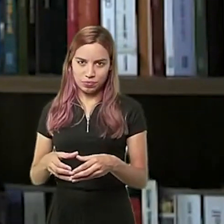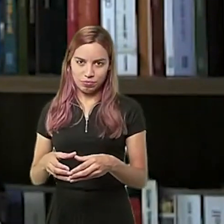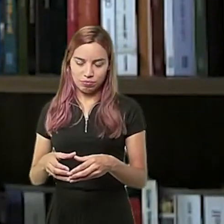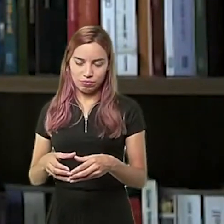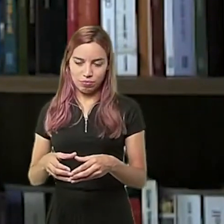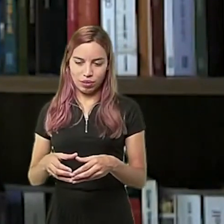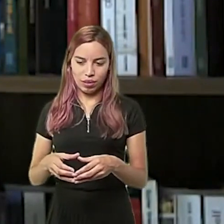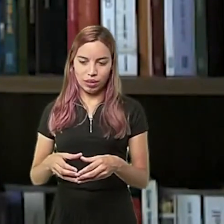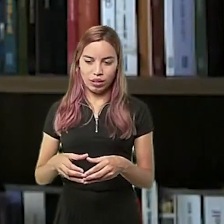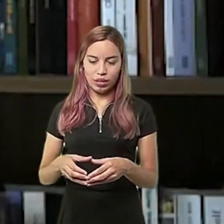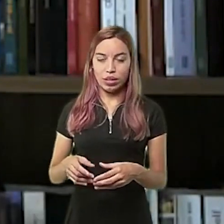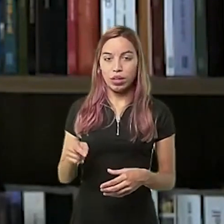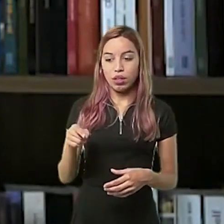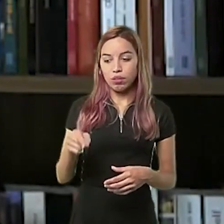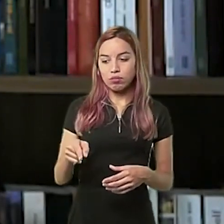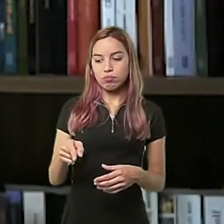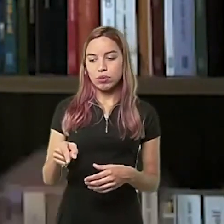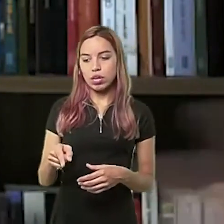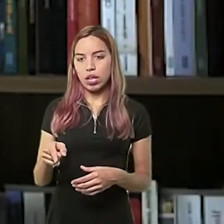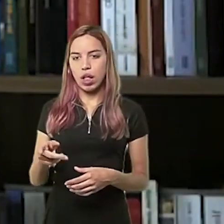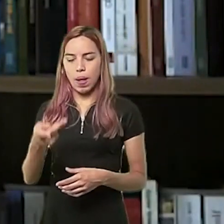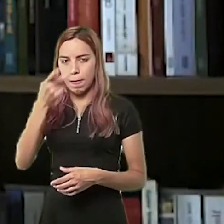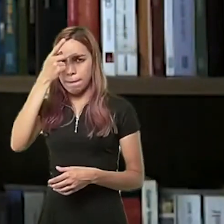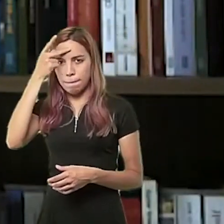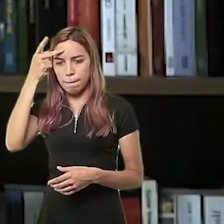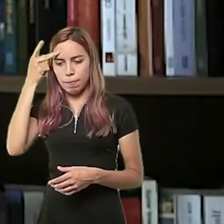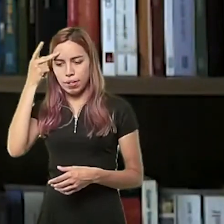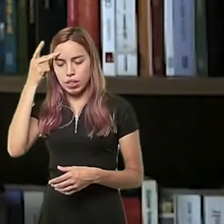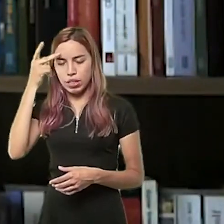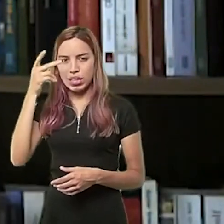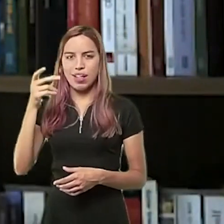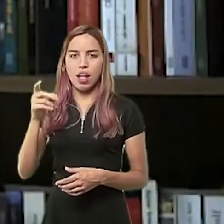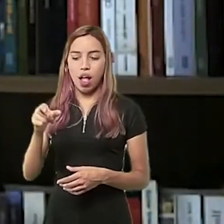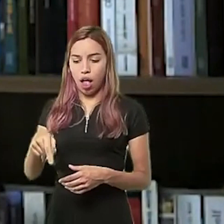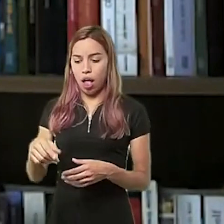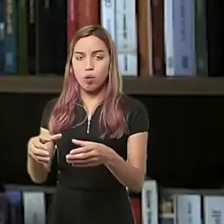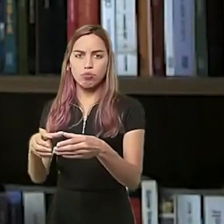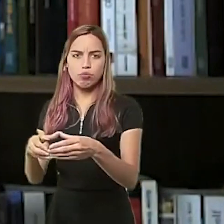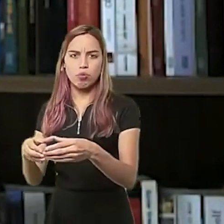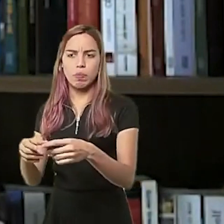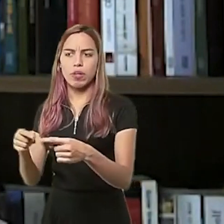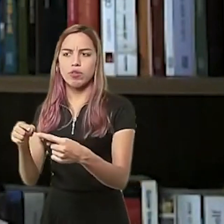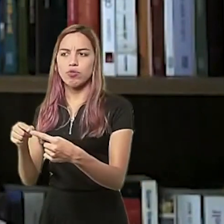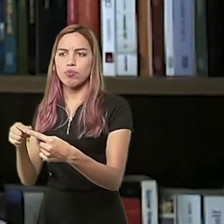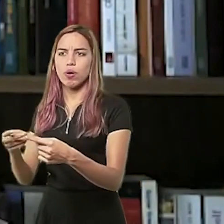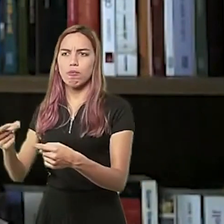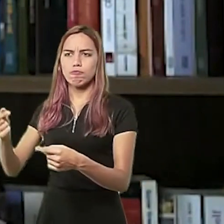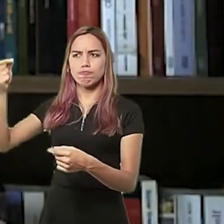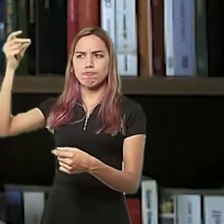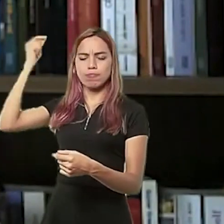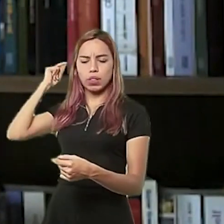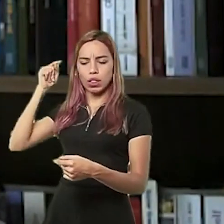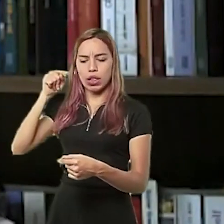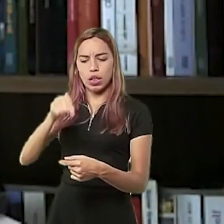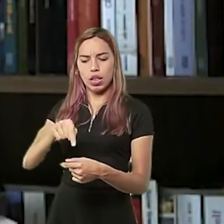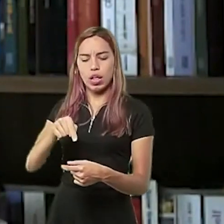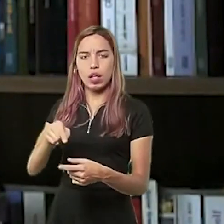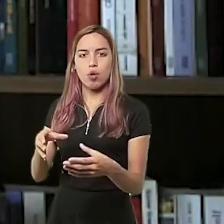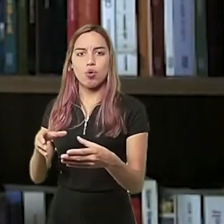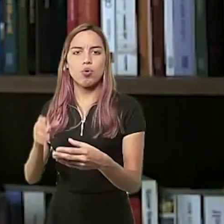momento, né? Que as pessoas conseguiam uma alforria ou fugiam do cativeiro, né? Houve muito